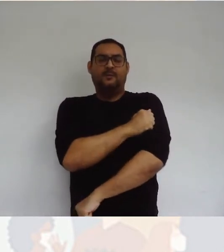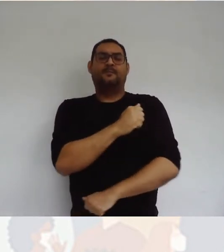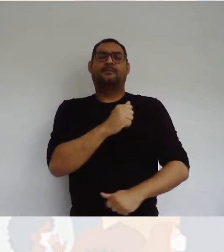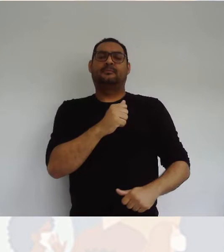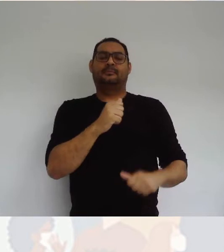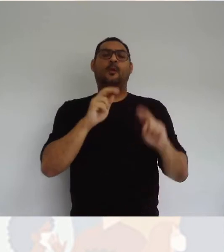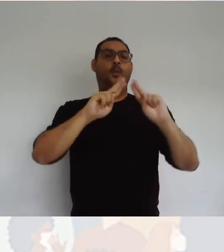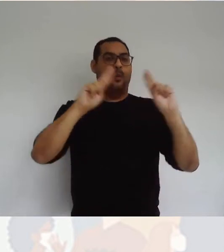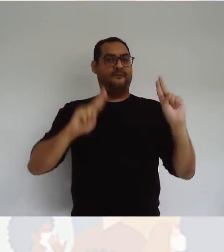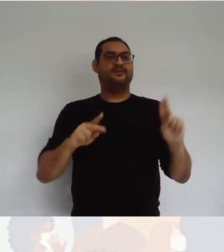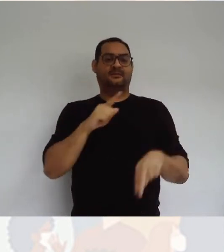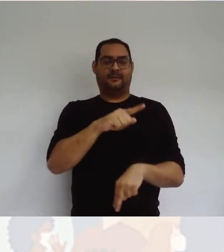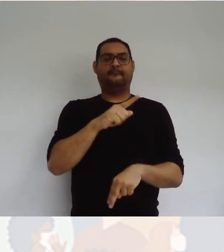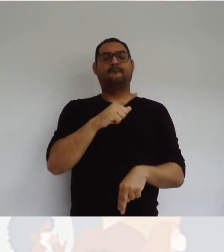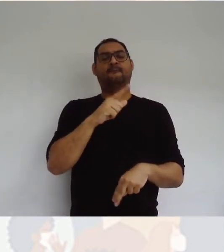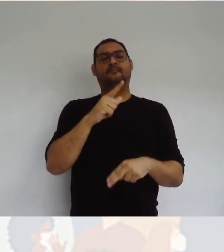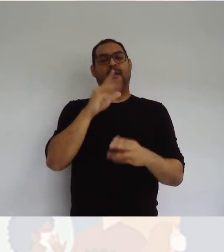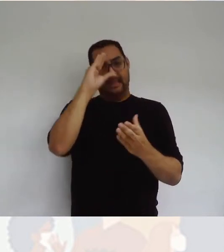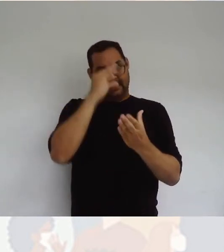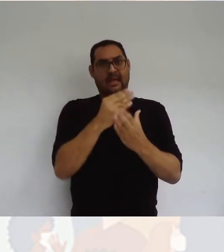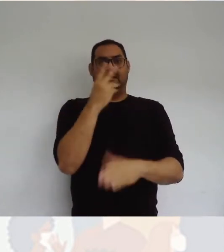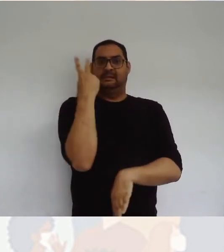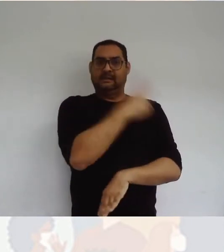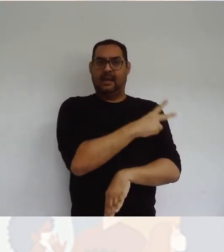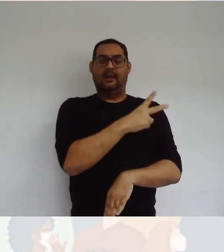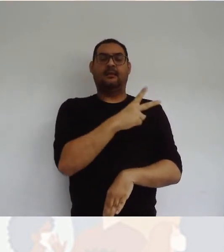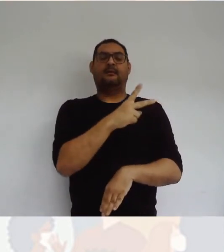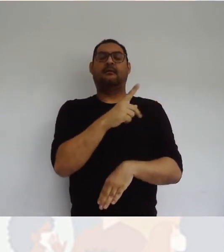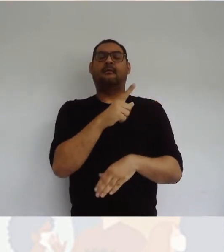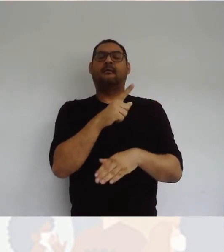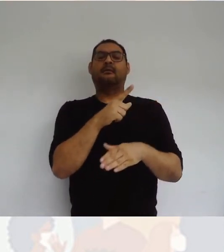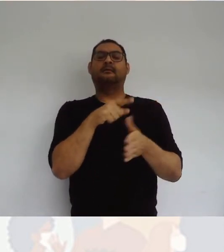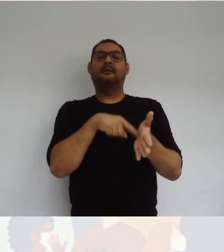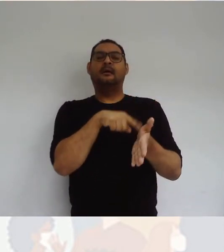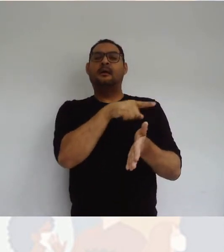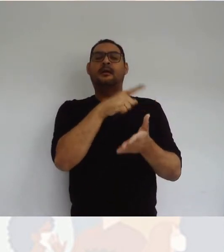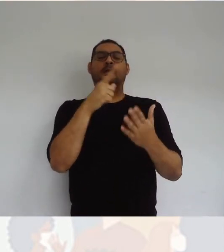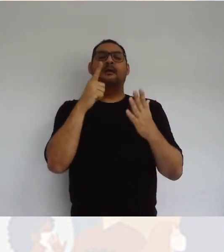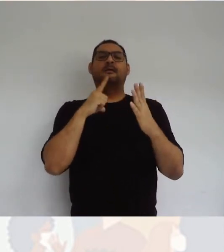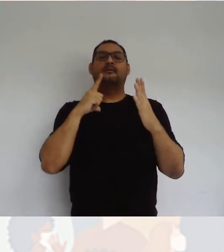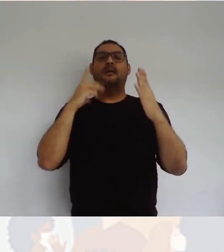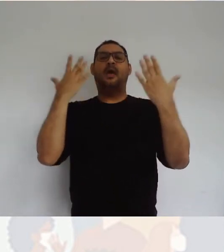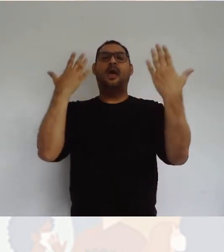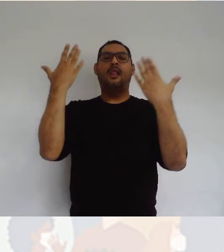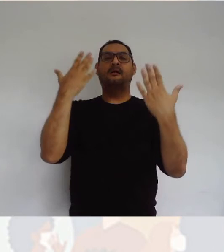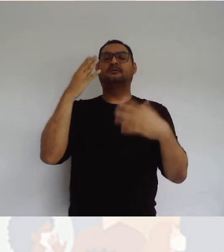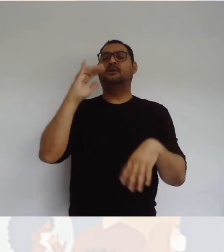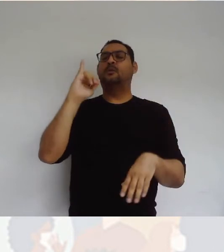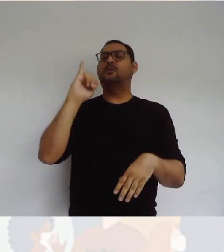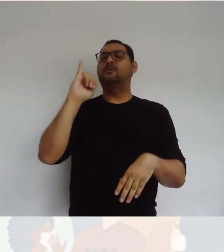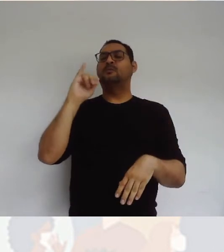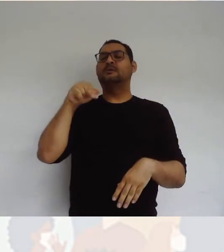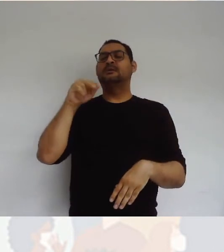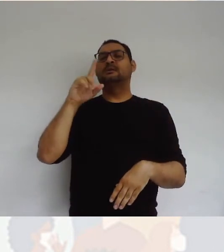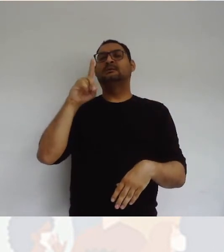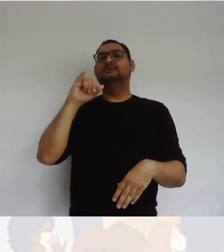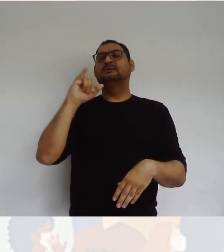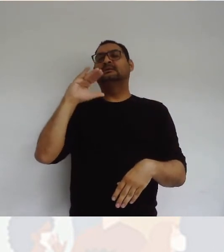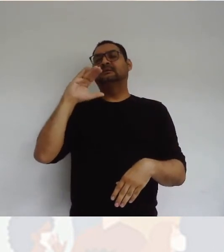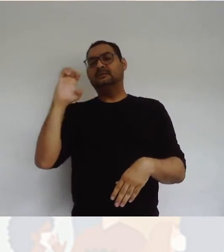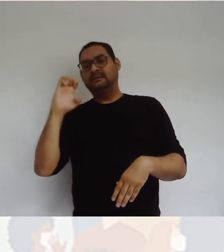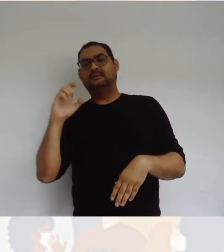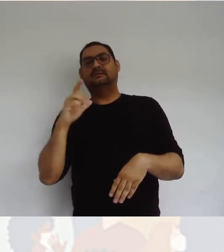clareza, o Victor Schultz, em que começa a fazer uma relação entre o índice e a projeção